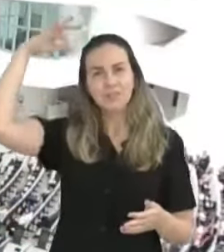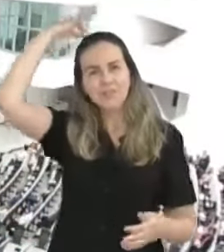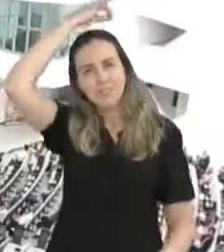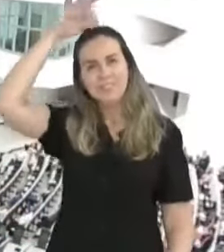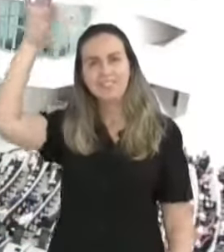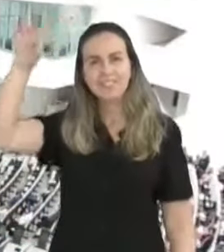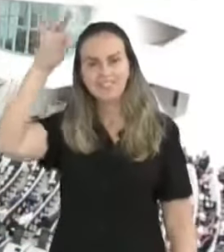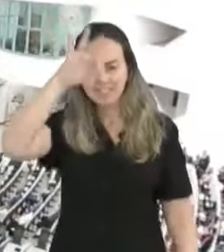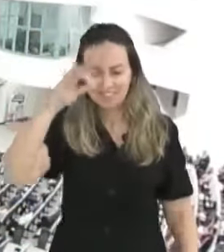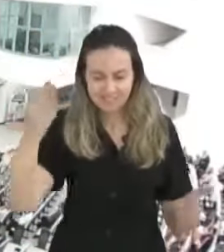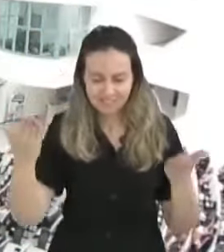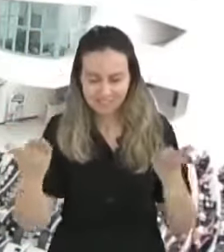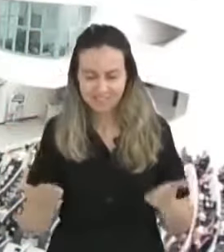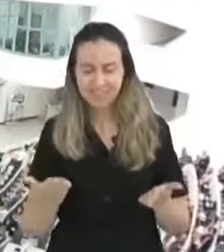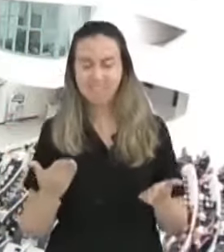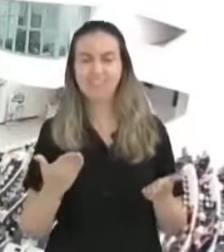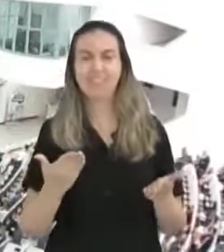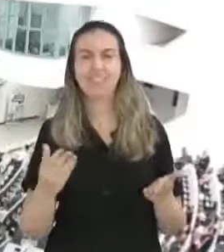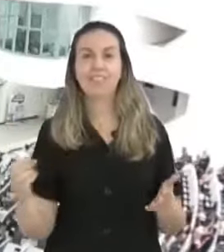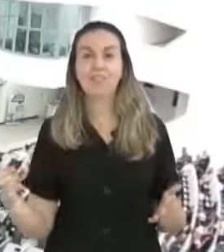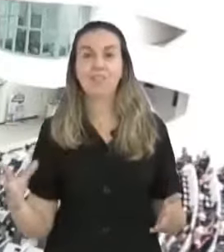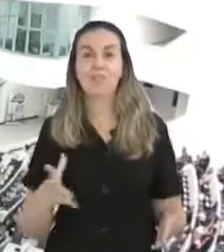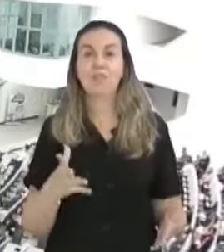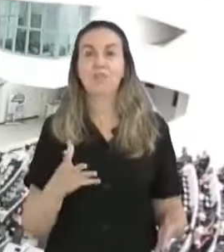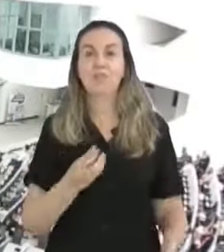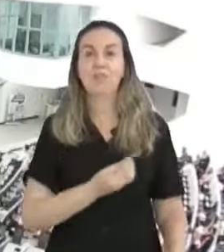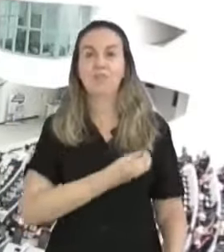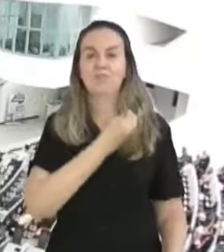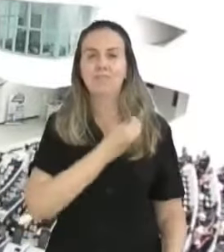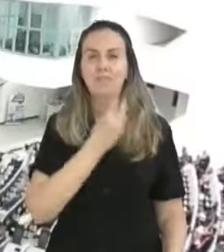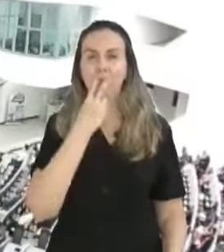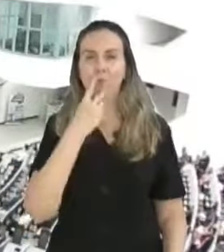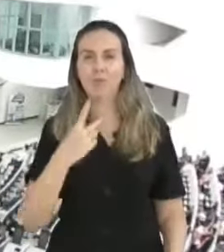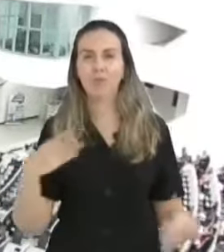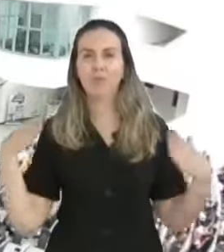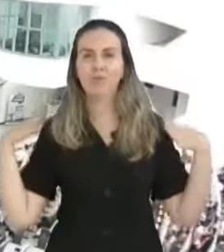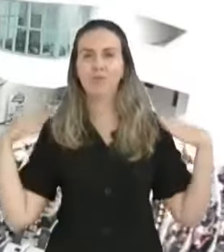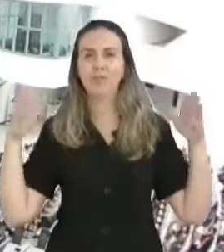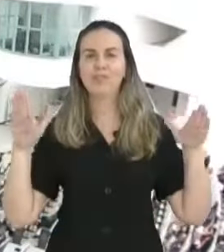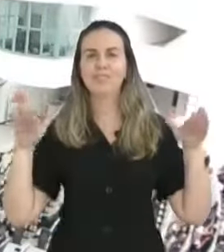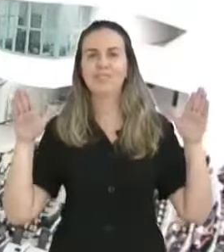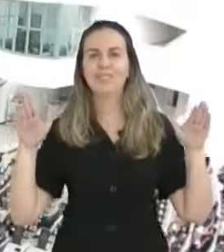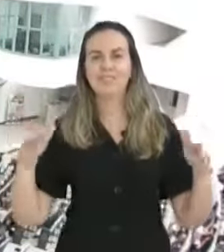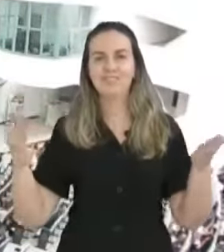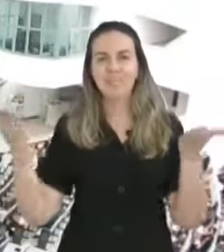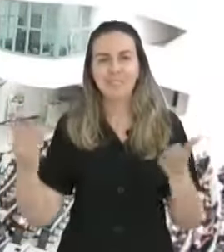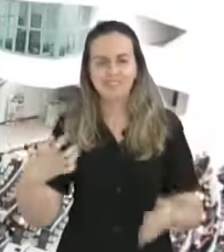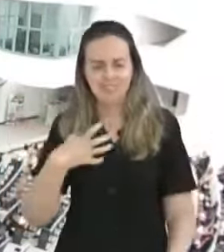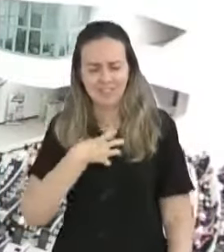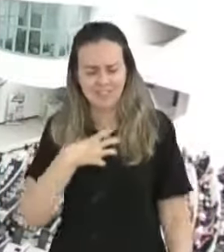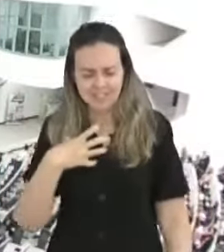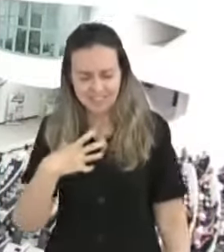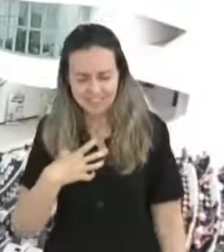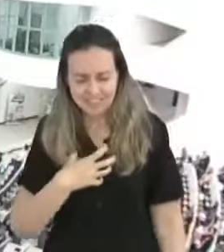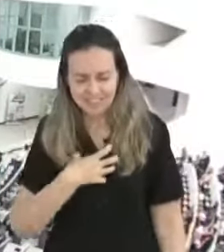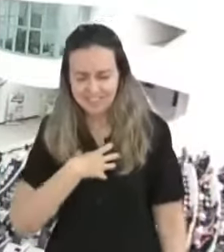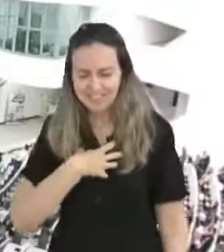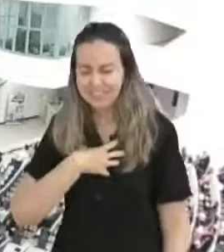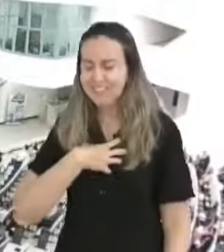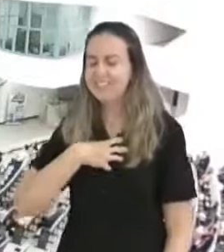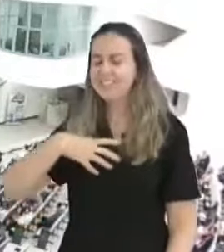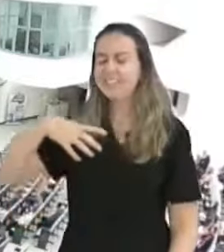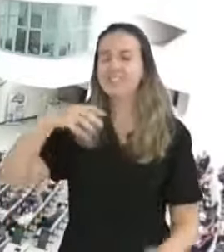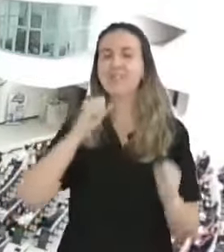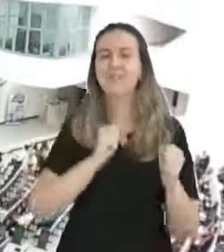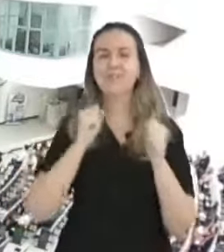noite você vai sair daqui falando em novas línguas. Esta noite você vai sair daqui sentindo novamente